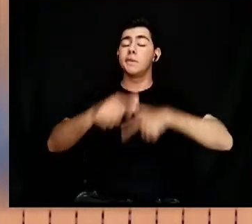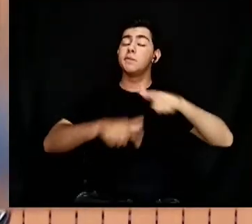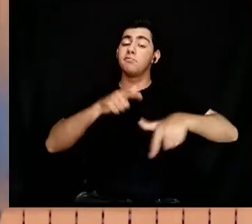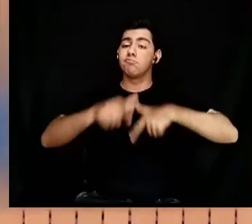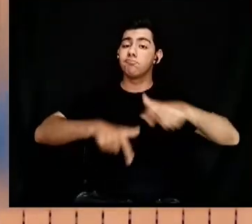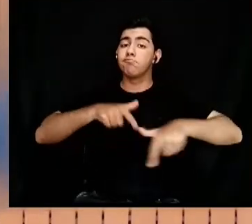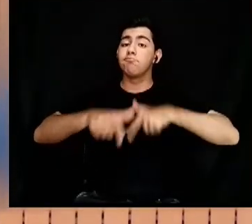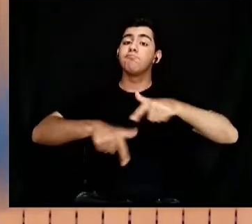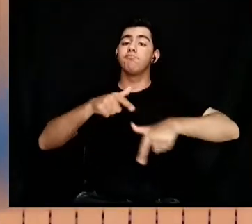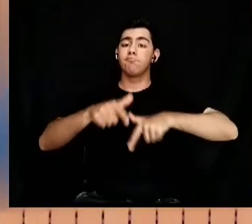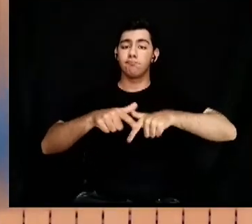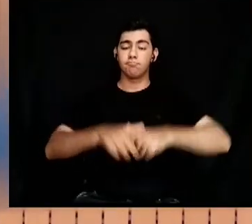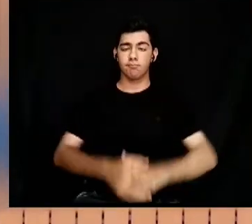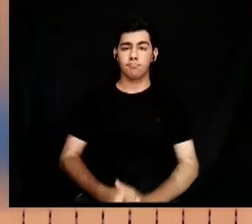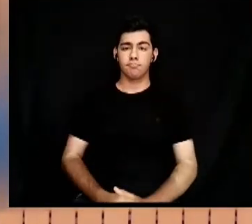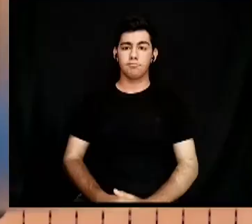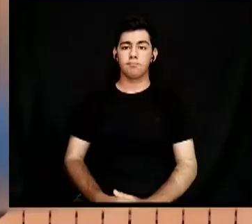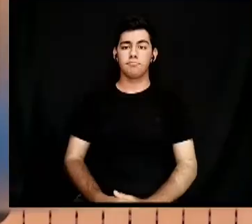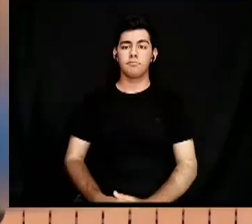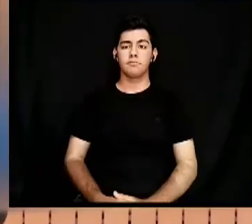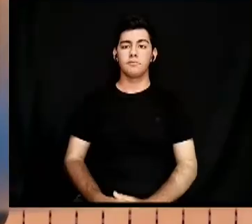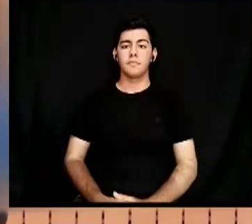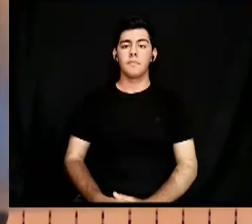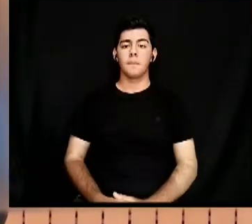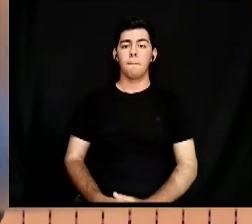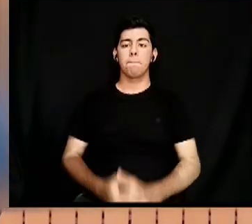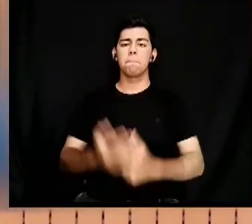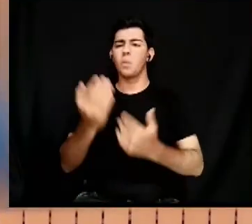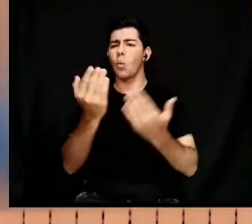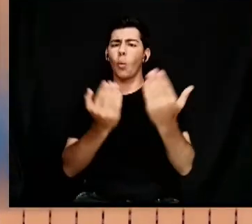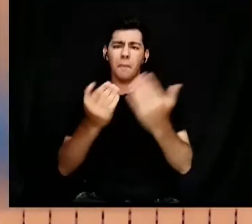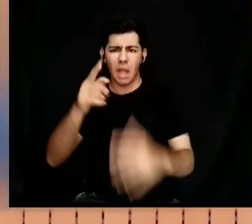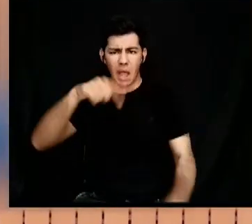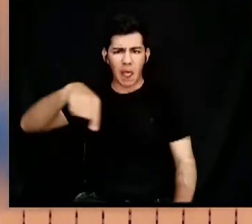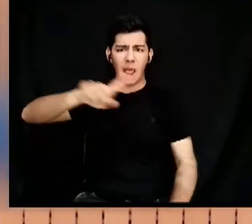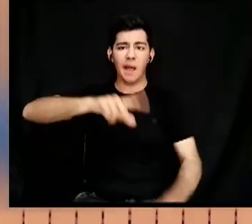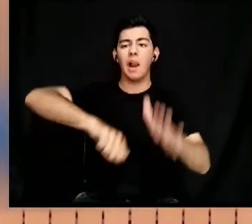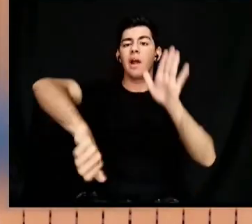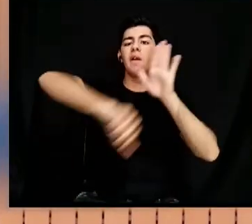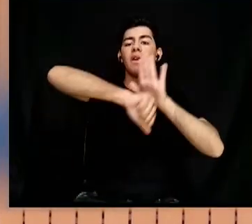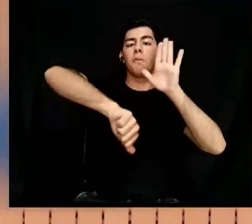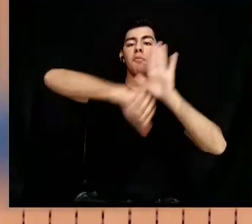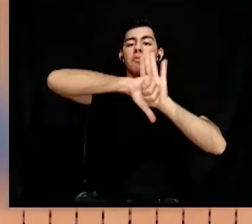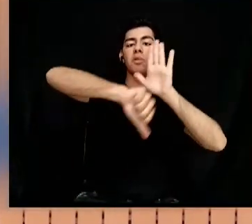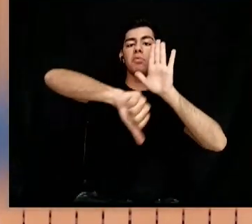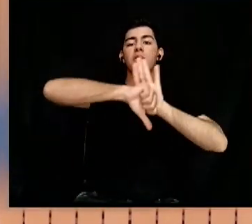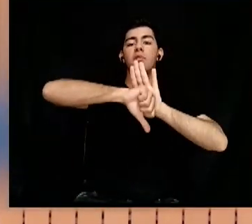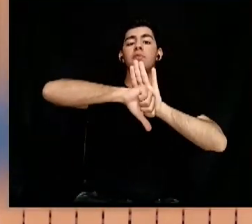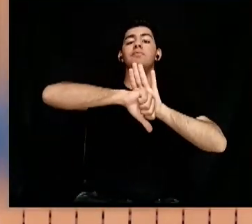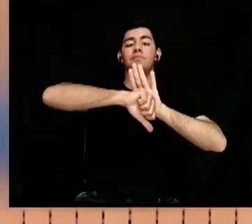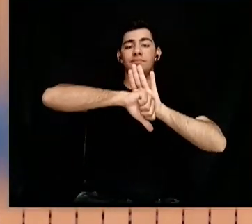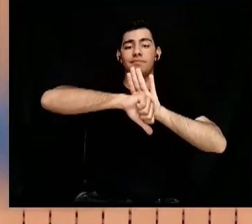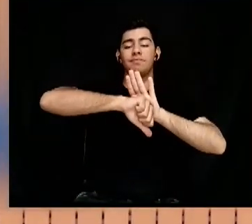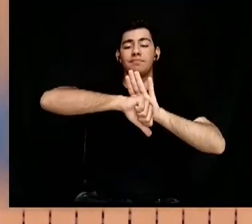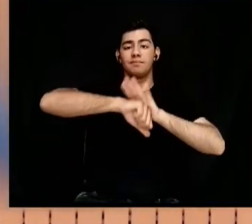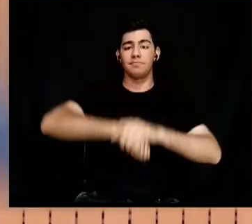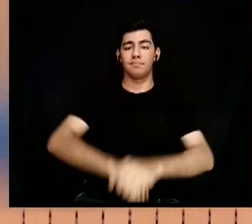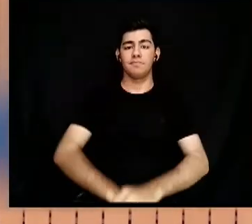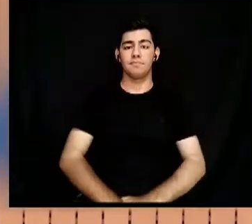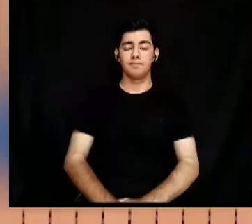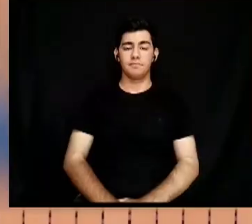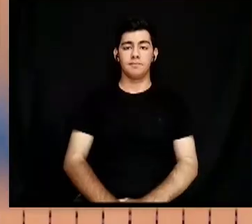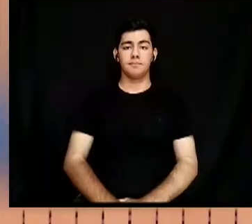sendo execrados aqui, como se fossem vilões, enquanto que nós